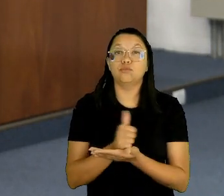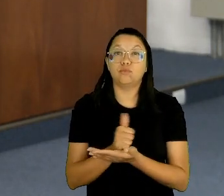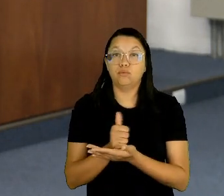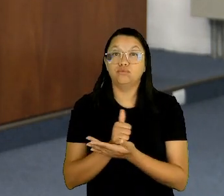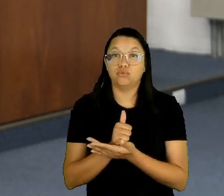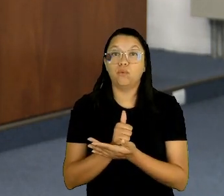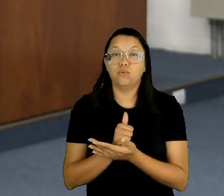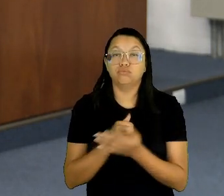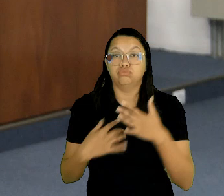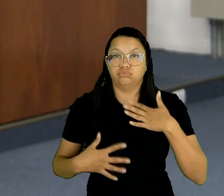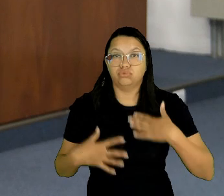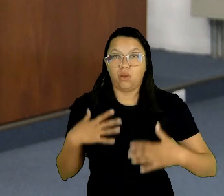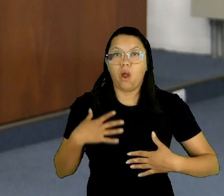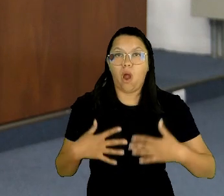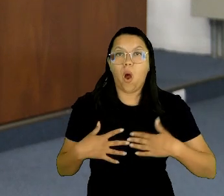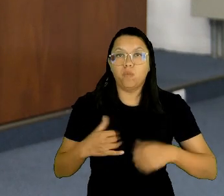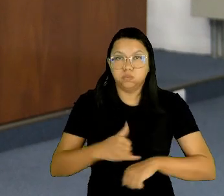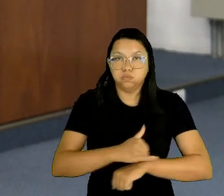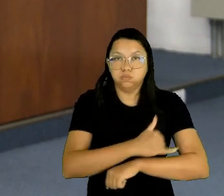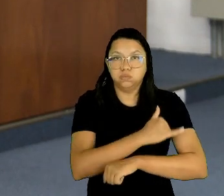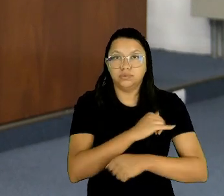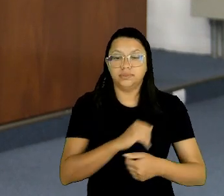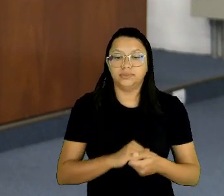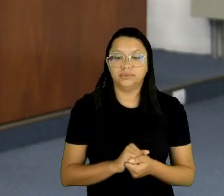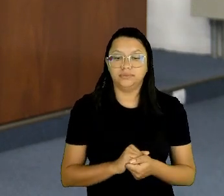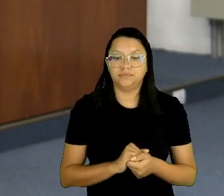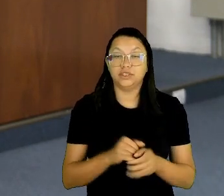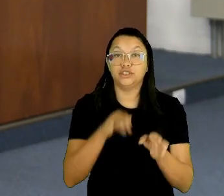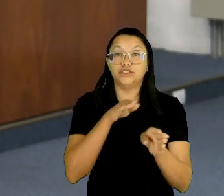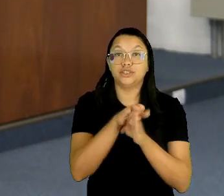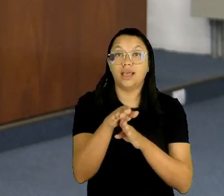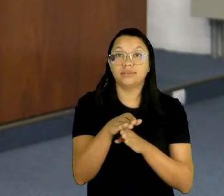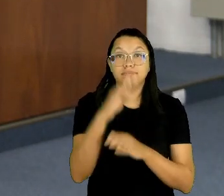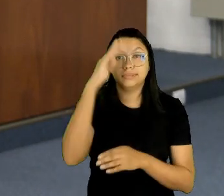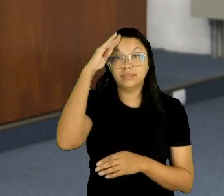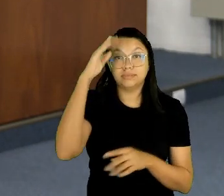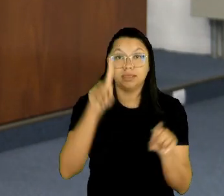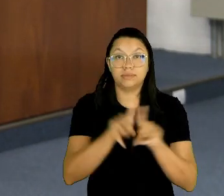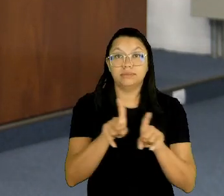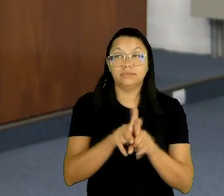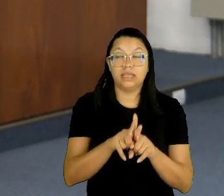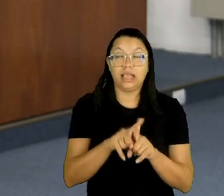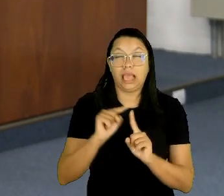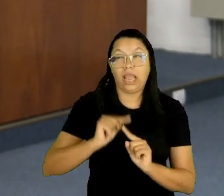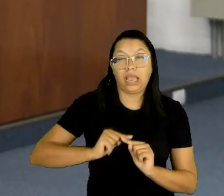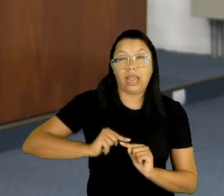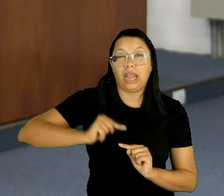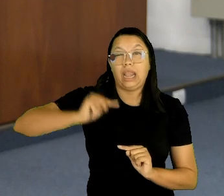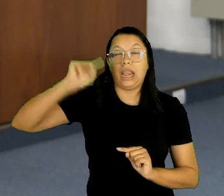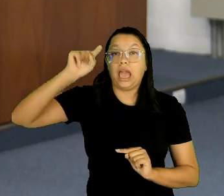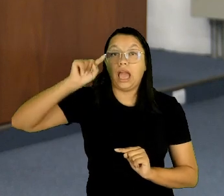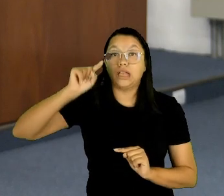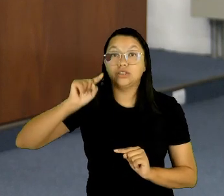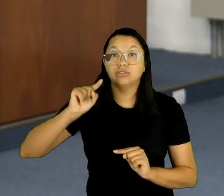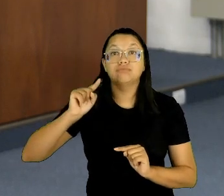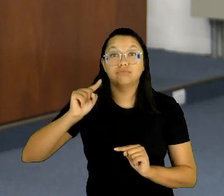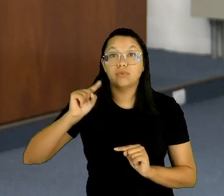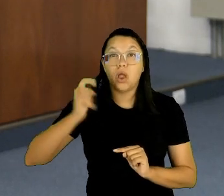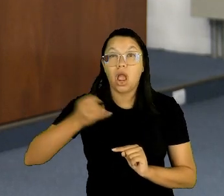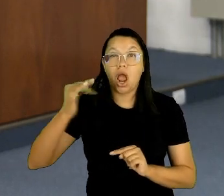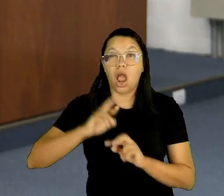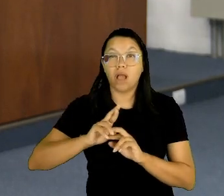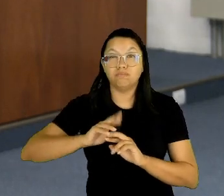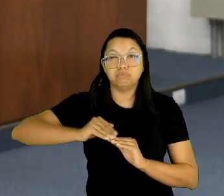Além disso, o controle do peso, né? Tanto que aqui a principal indicação quando o paciente tem um IMC elevado, ou de